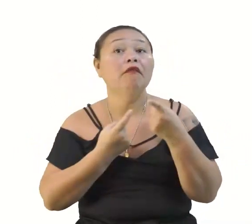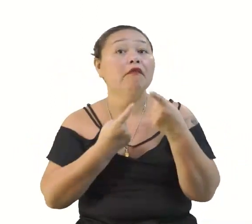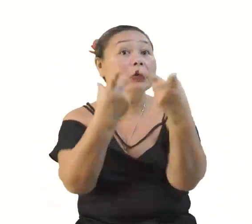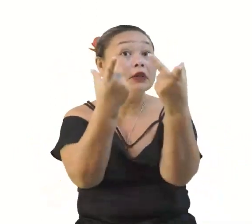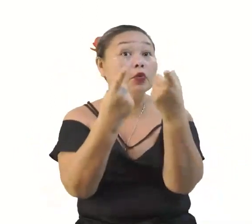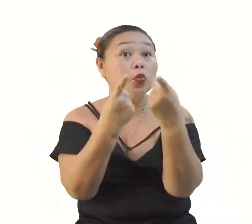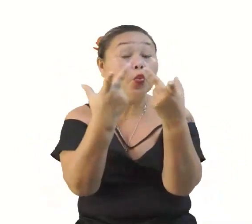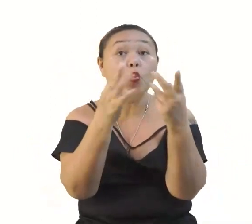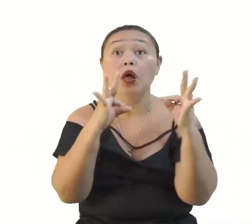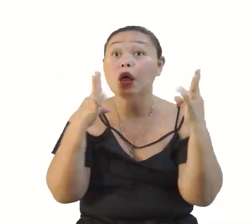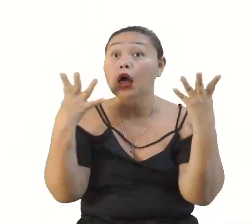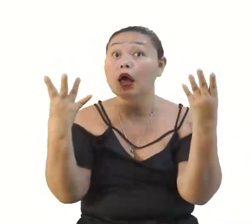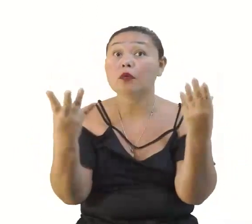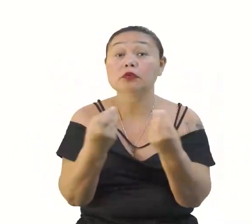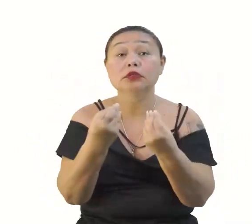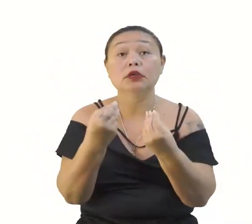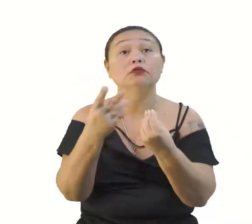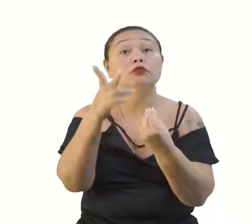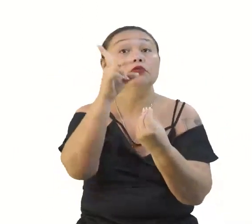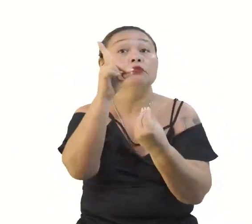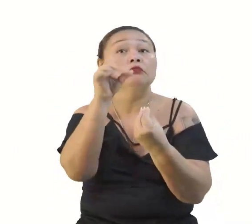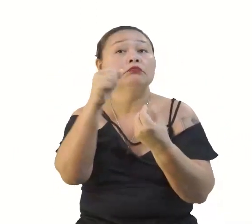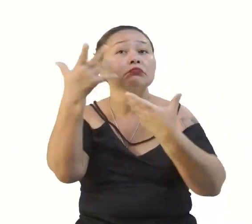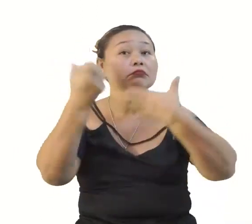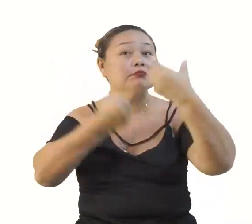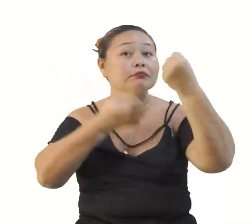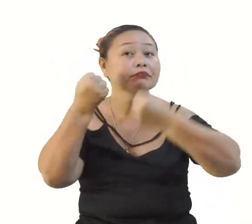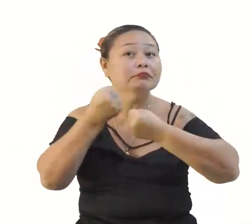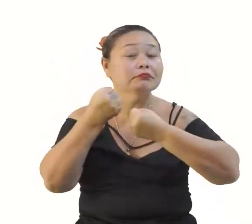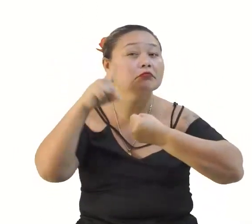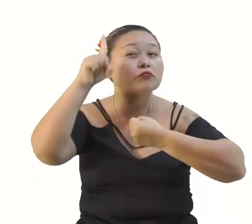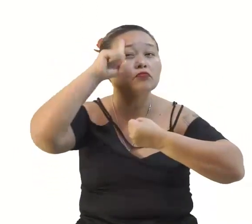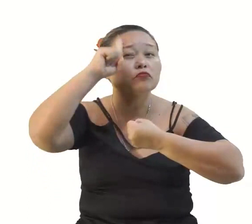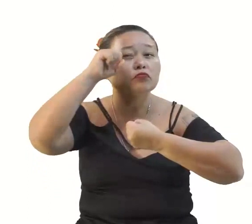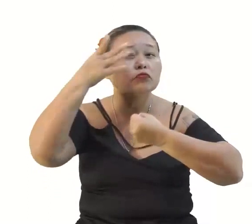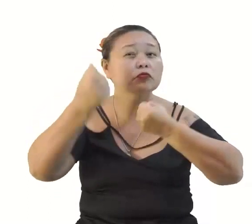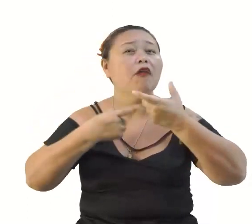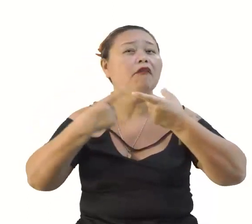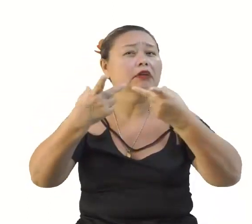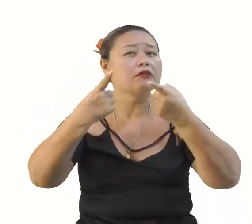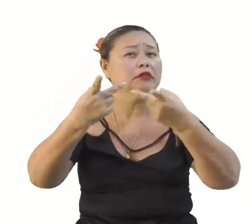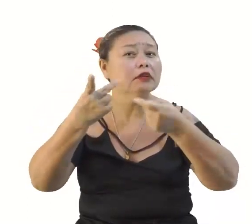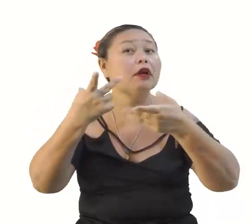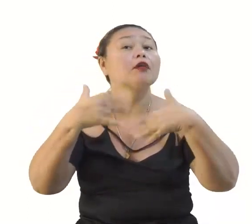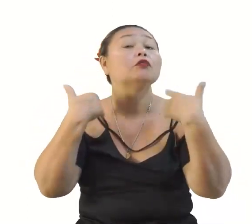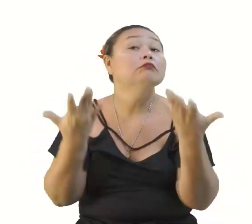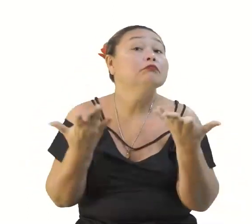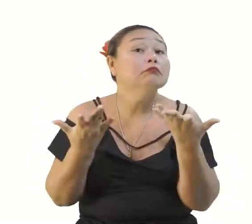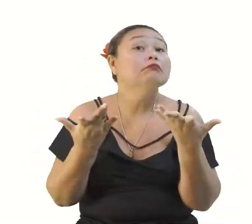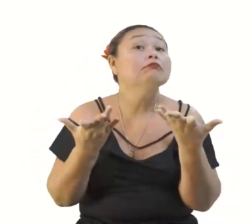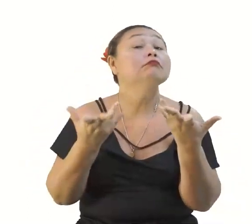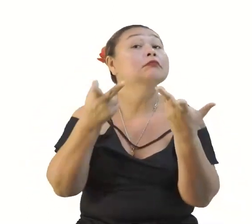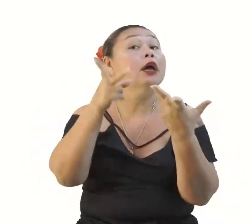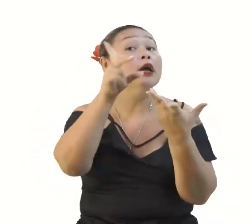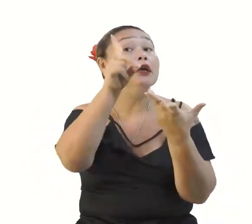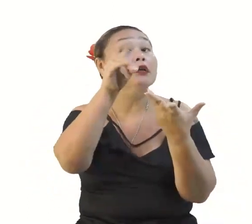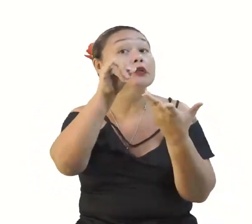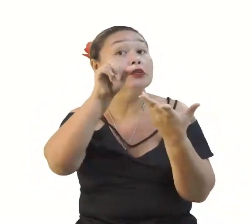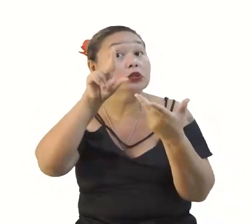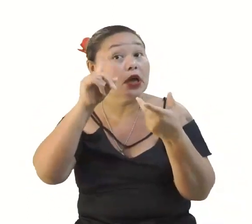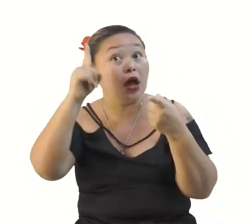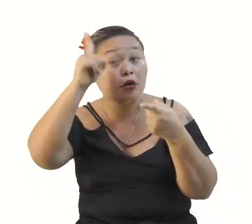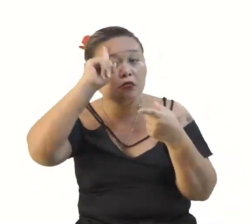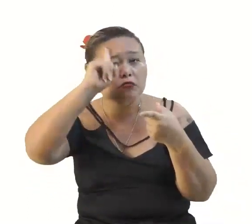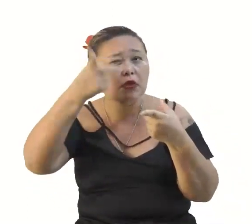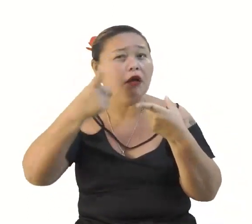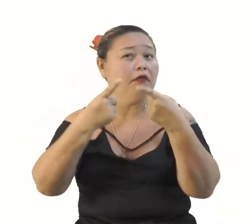vendendo toda a produção diária de leite? E o detalhe, né? Produção diária, né? Aqui a